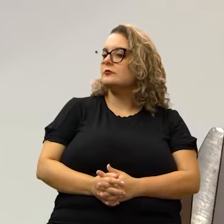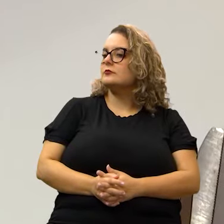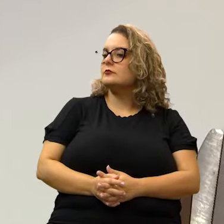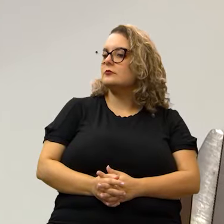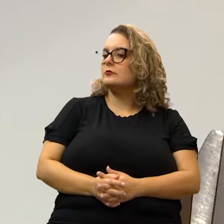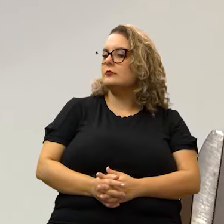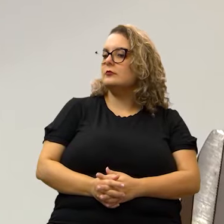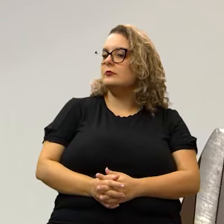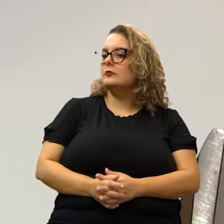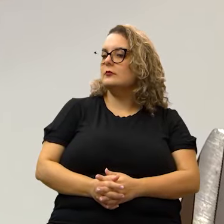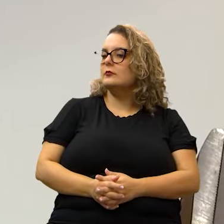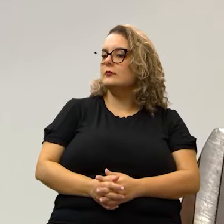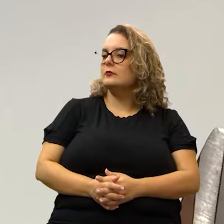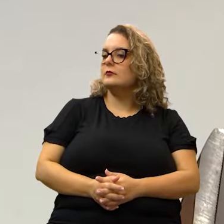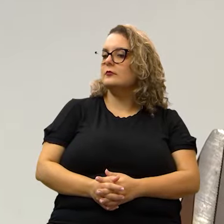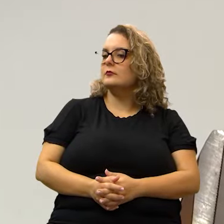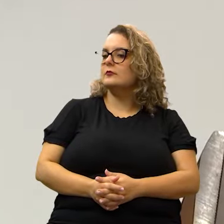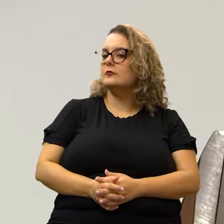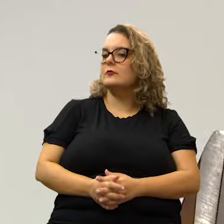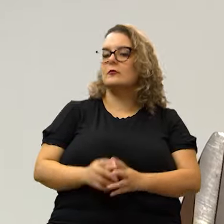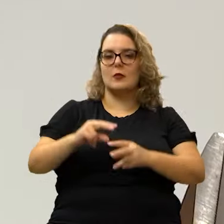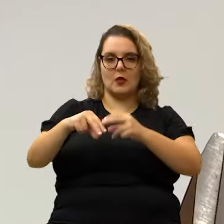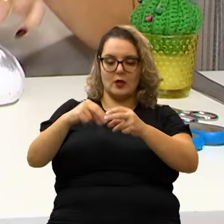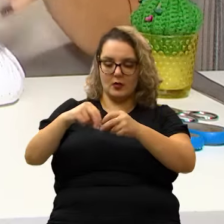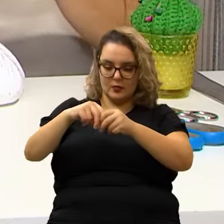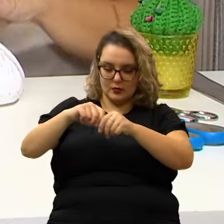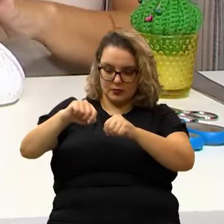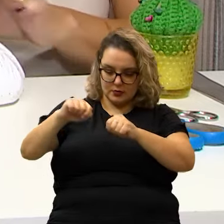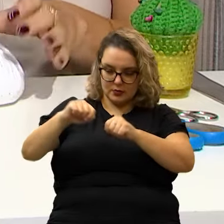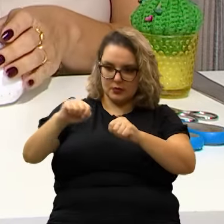Então aqui eu vou dar um nozinho final.